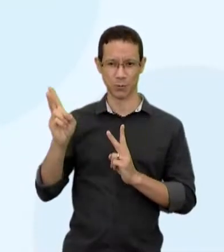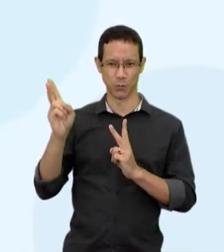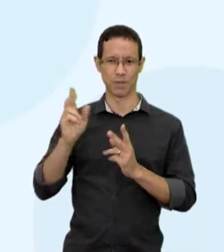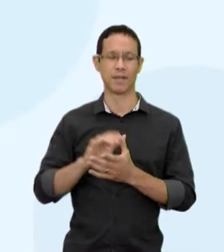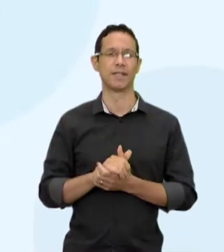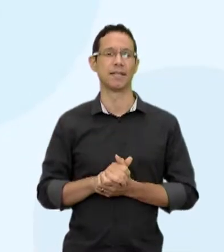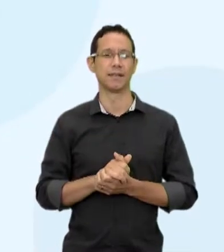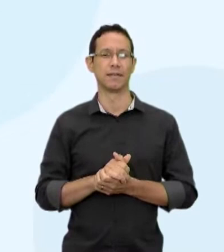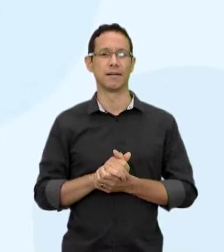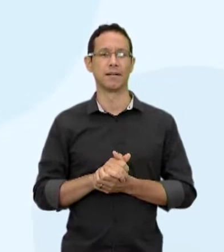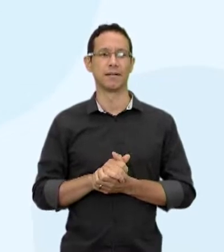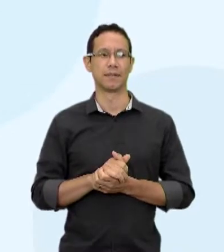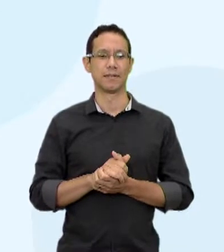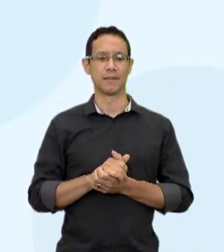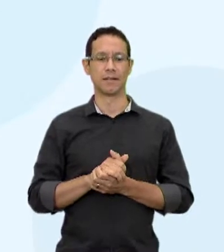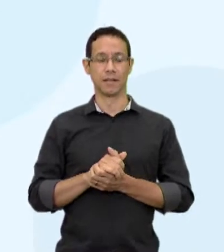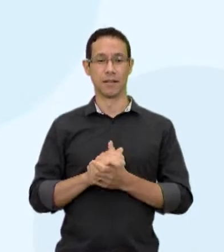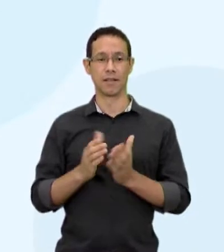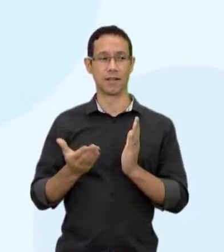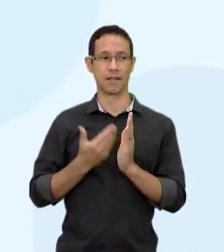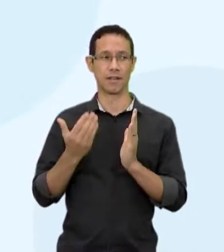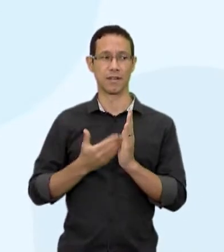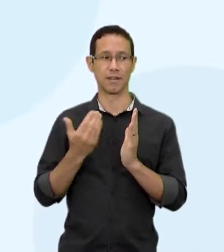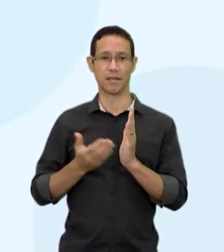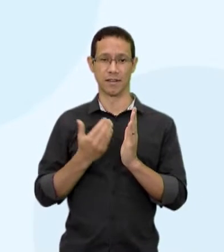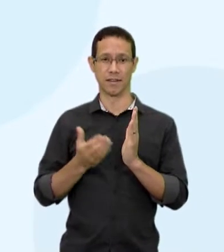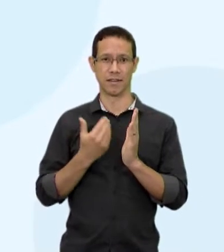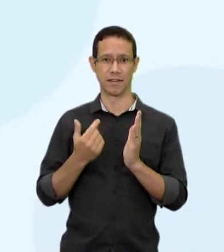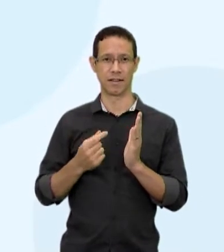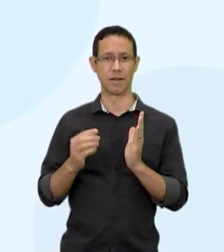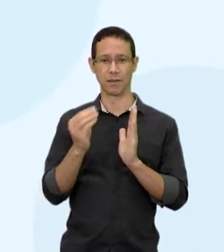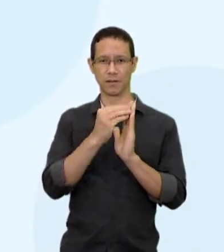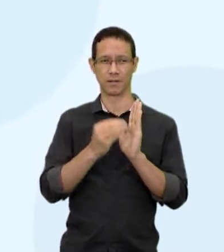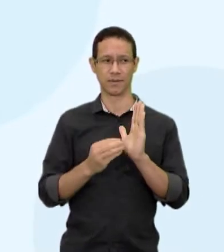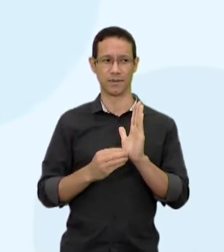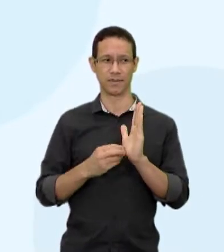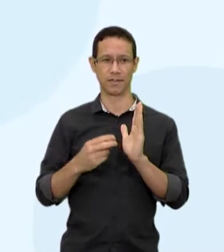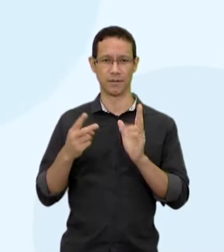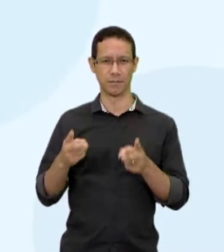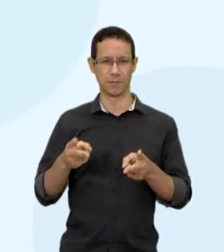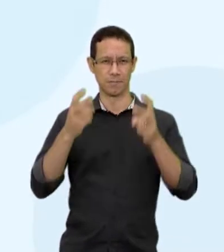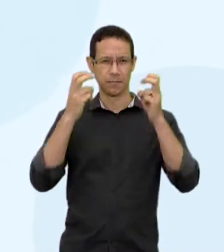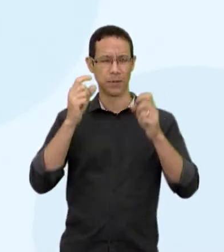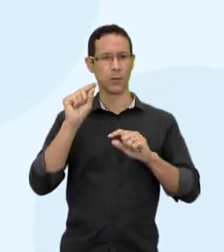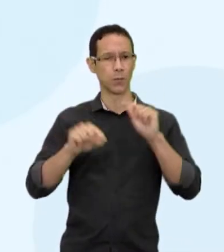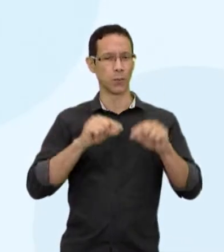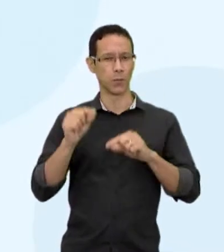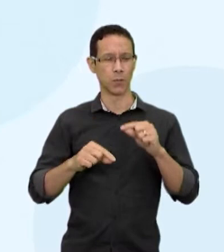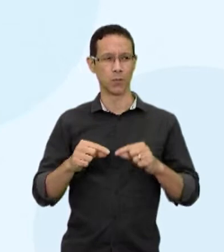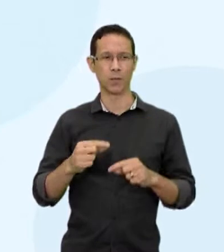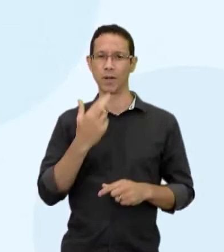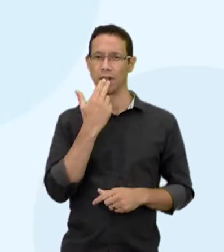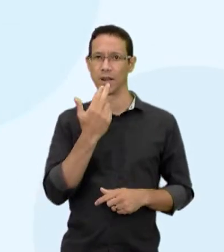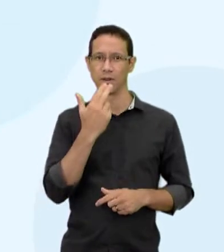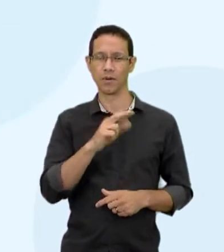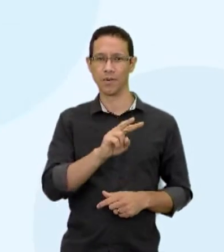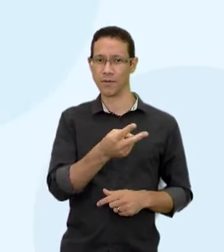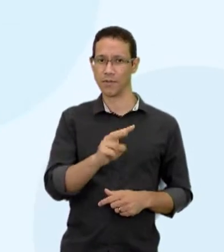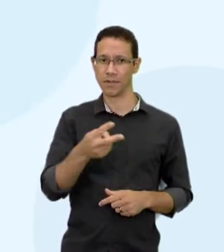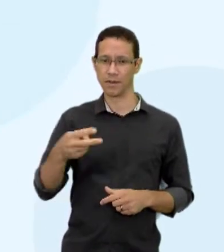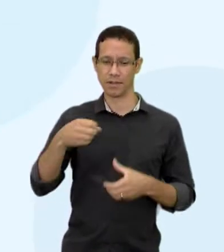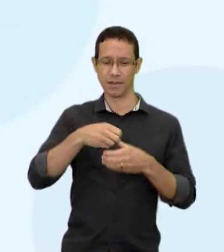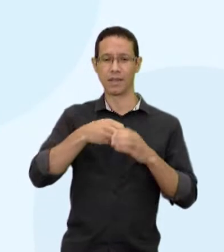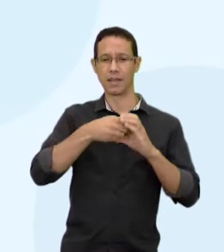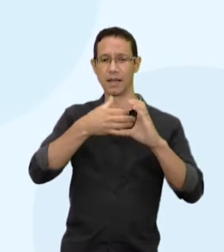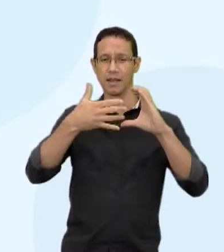fazendo observações aí no caderno, tá? Também não é difícil observar como essa mesma língua varia conforme as